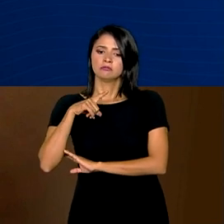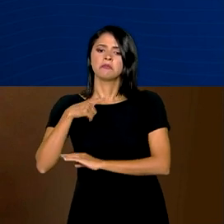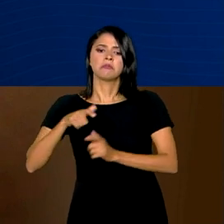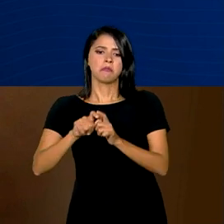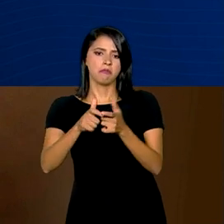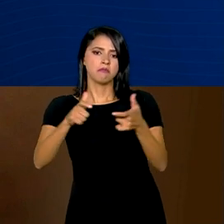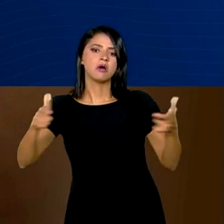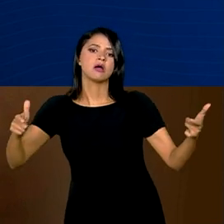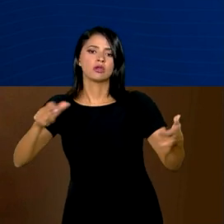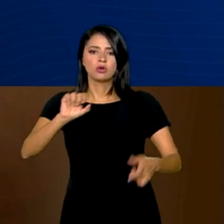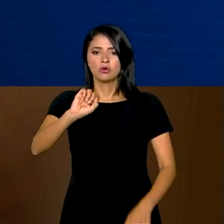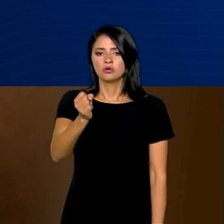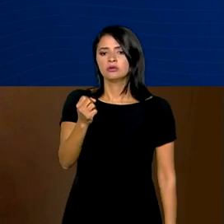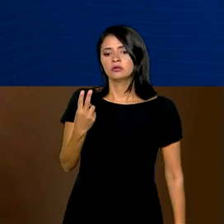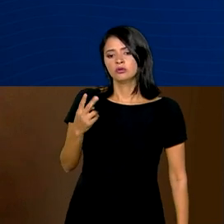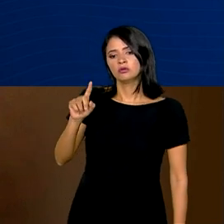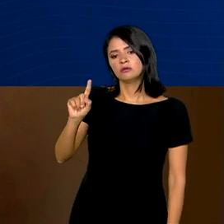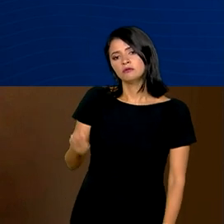imunizados, são